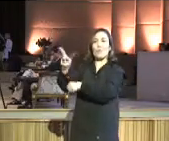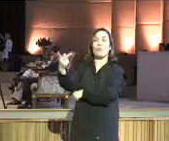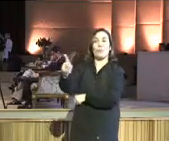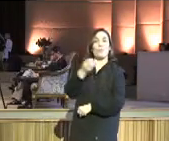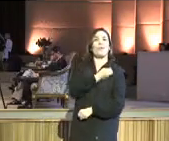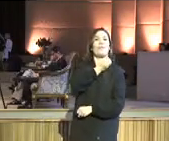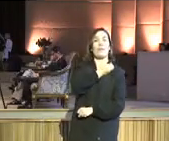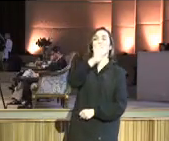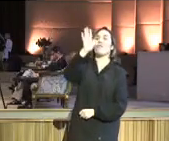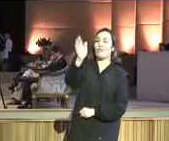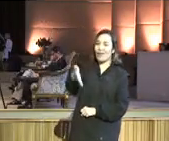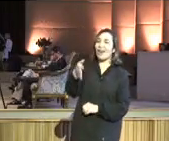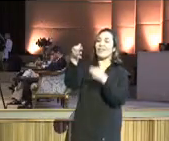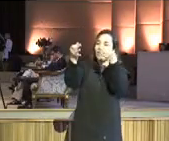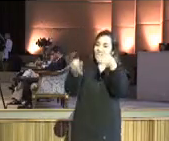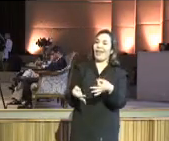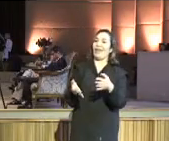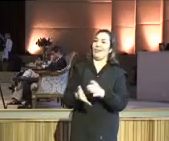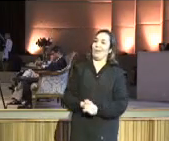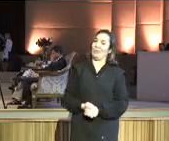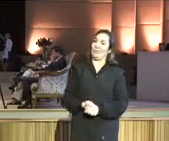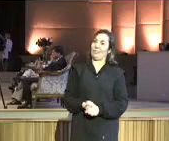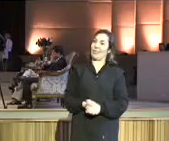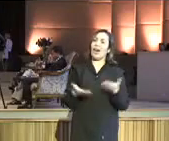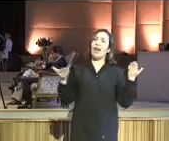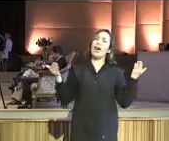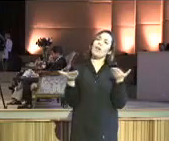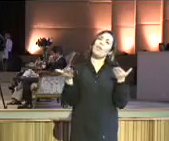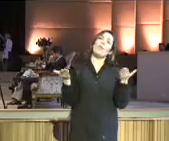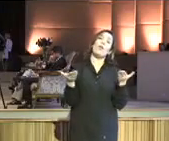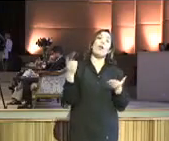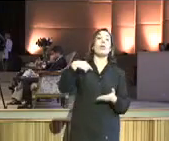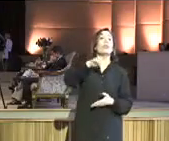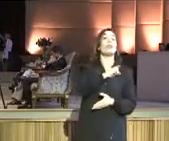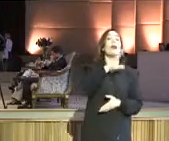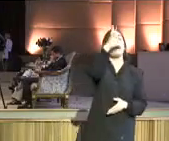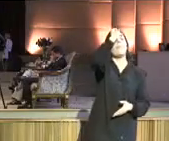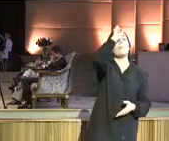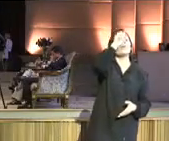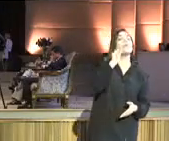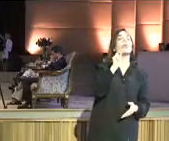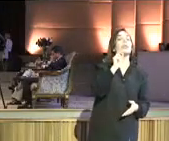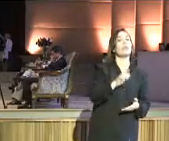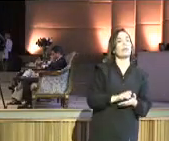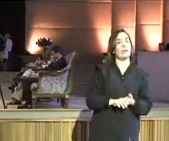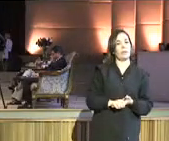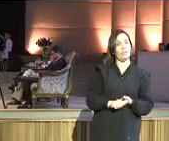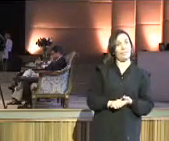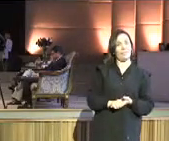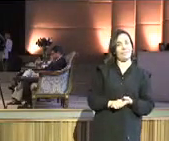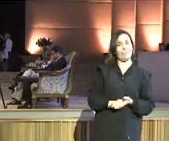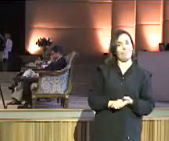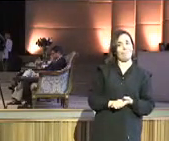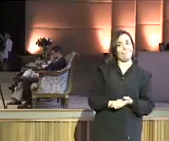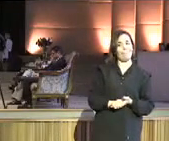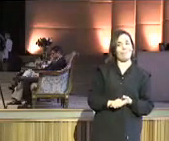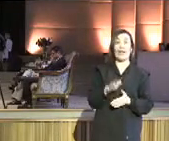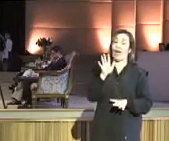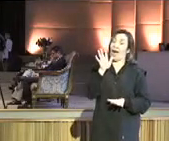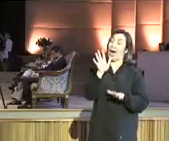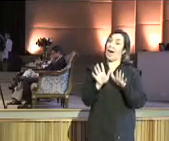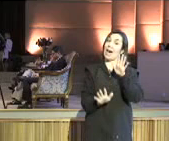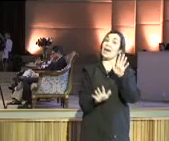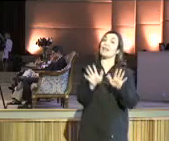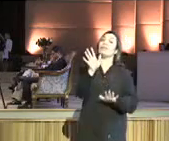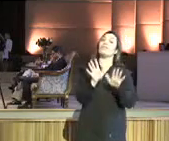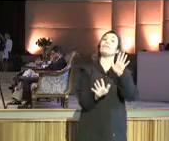hora. E a lição que a gente tem aqui nesse texto é uma coisa tão profunda, é que às vezes